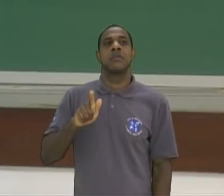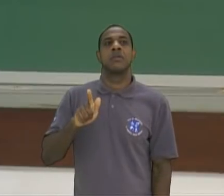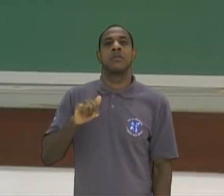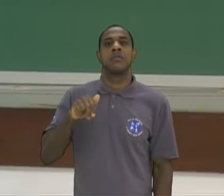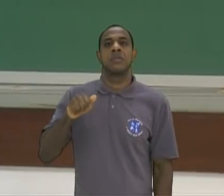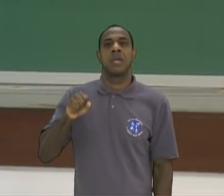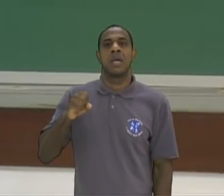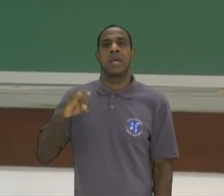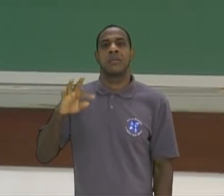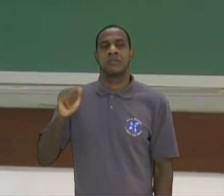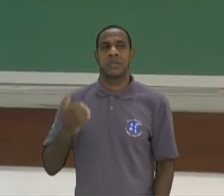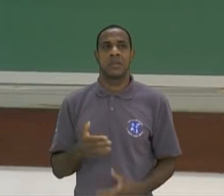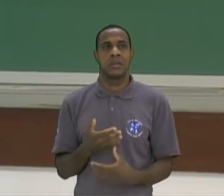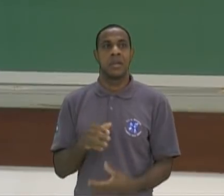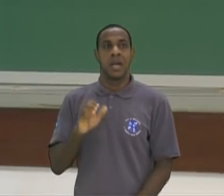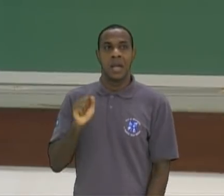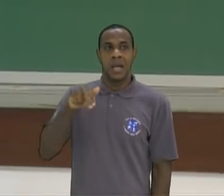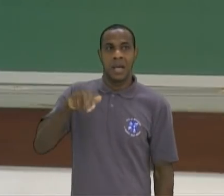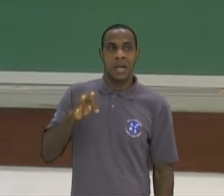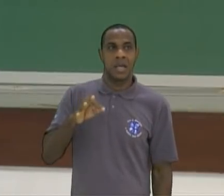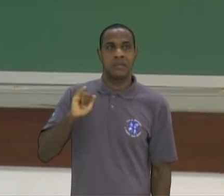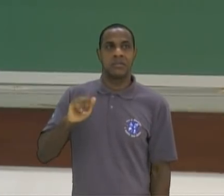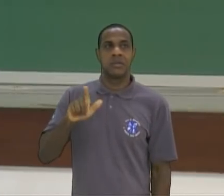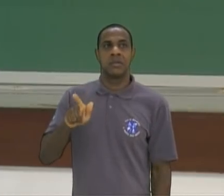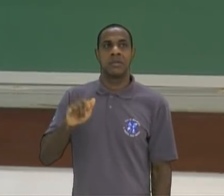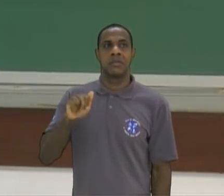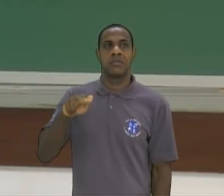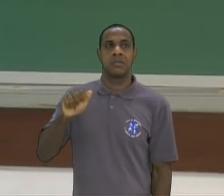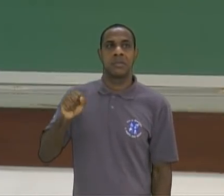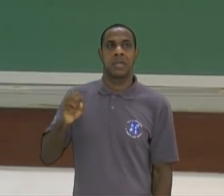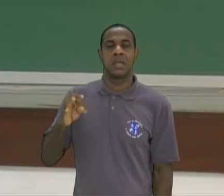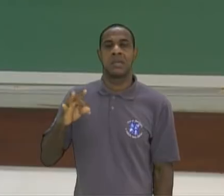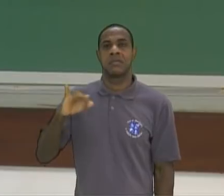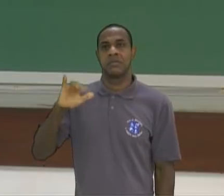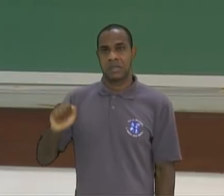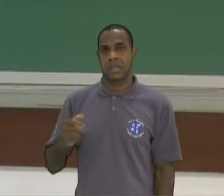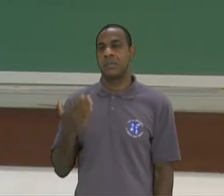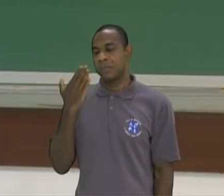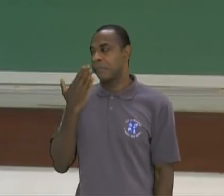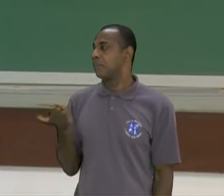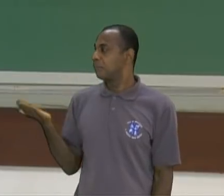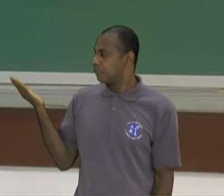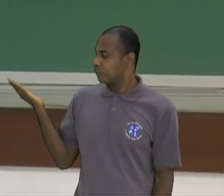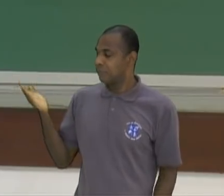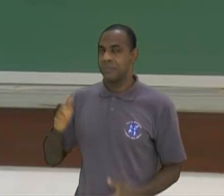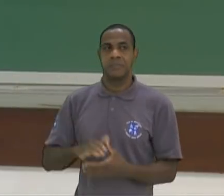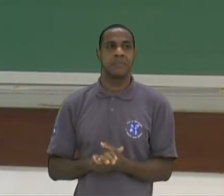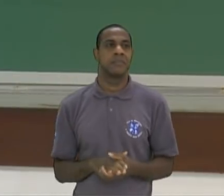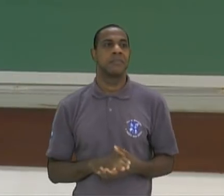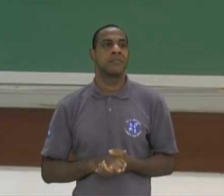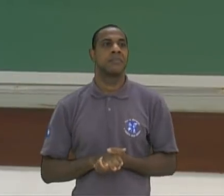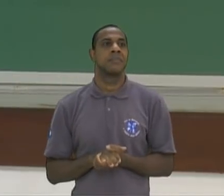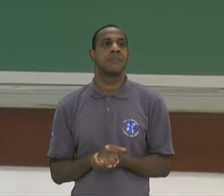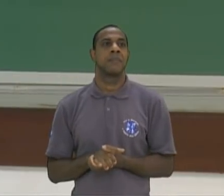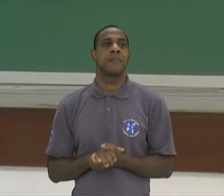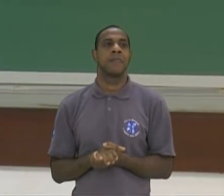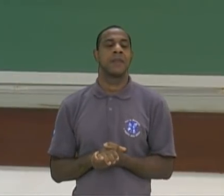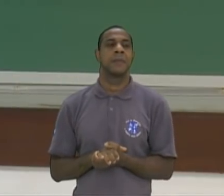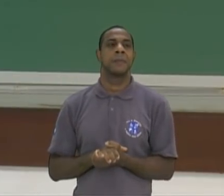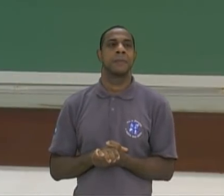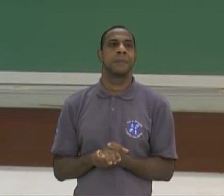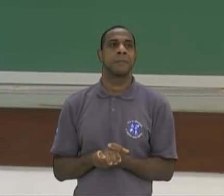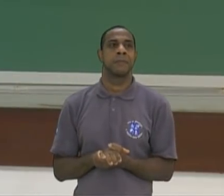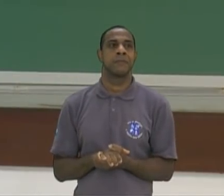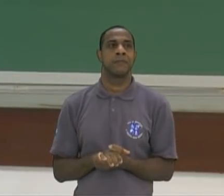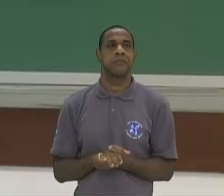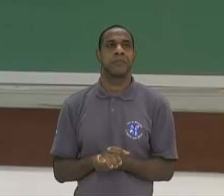relaxamentos, né? Então, através dessas práticas, desses meios, nós chegamos ao fim e aos benefícios que a antiginástica proporciona. Está retratado aqui para